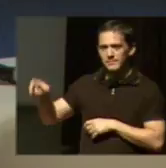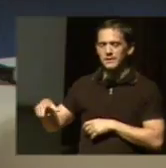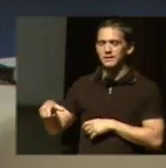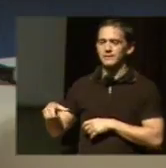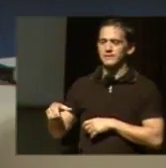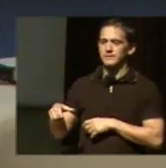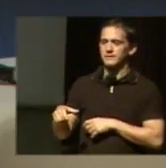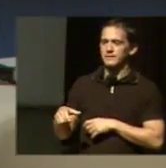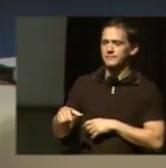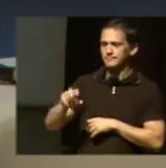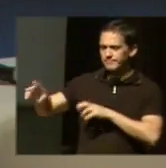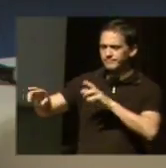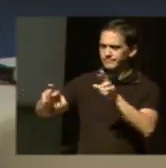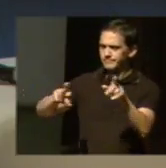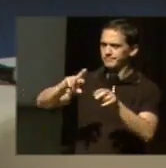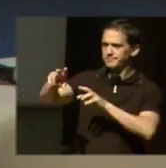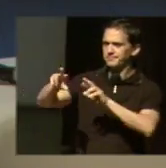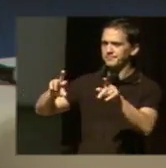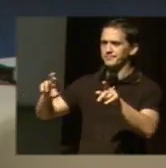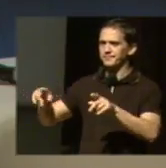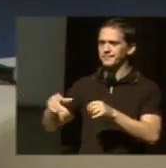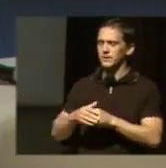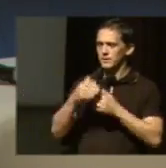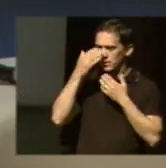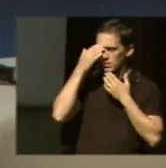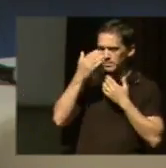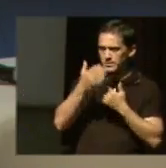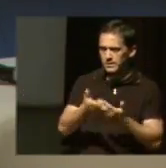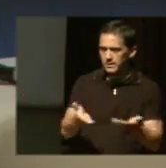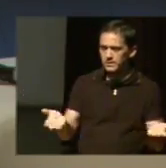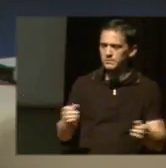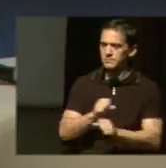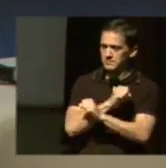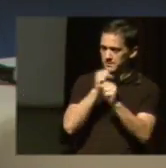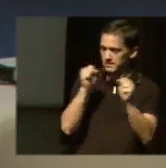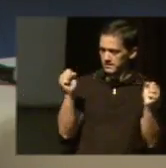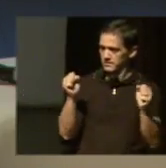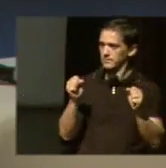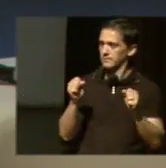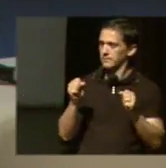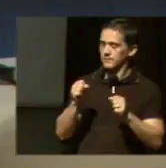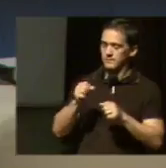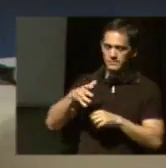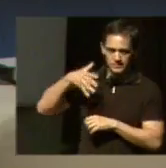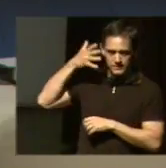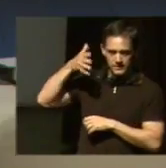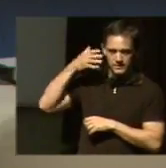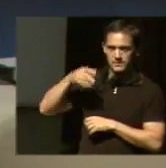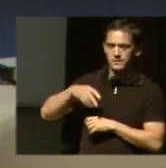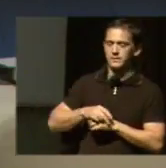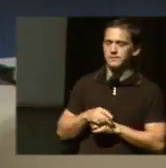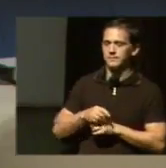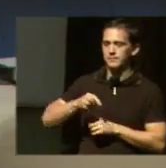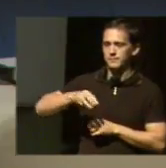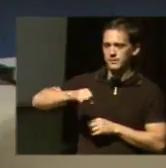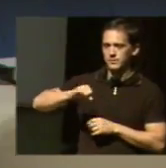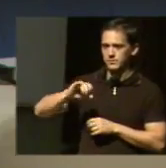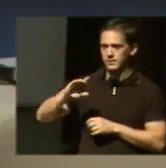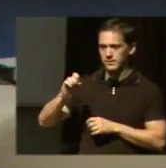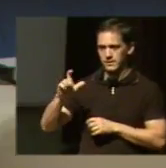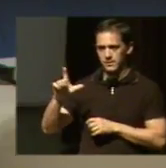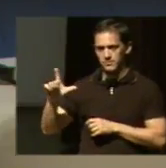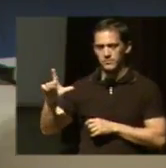né? Então, queria agradecer hoje de manhã ao nosso palestrante, aos jovens